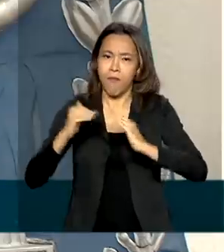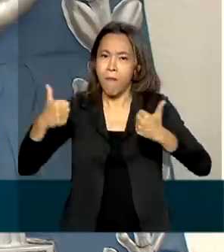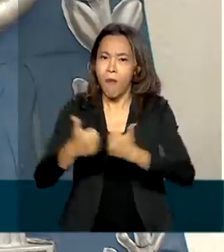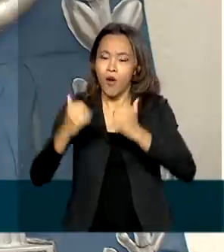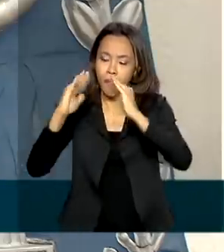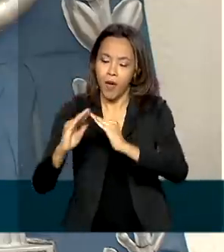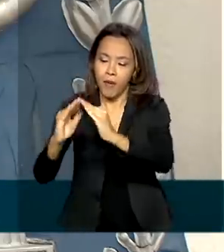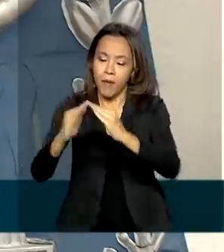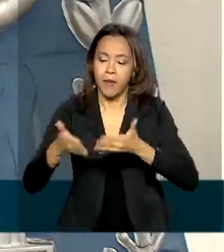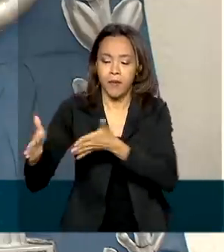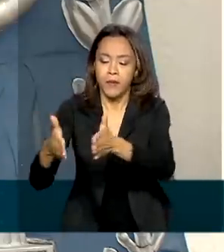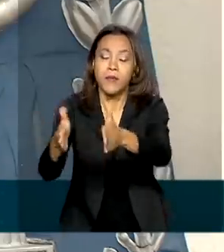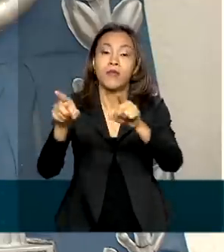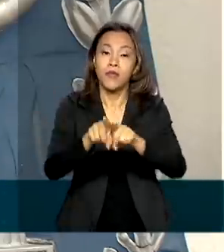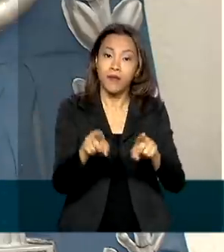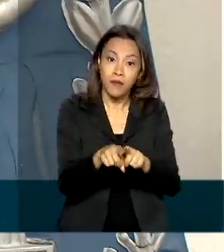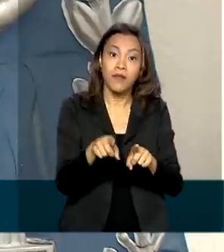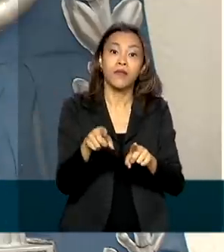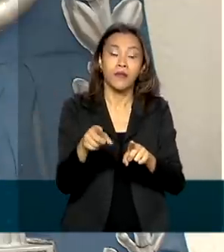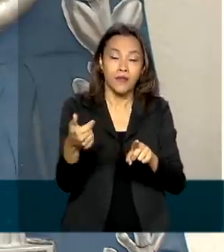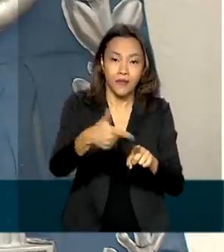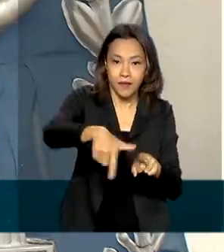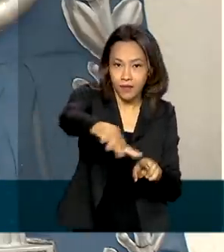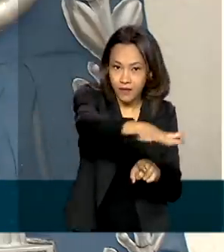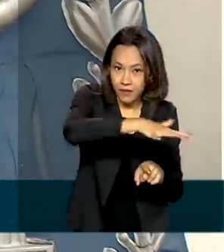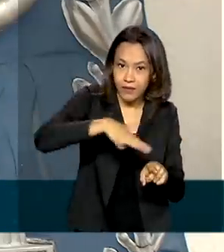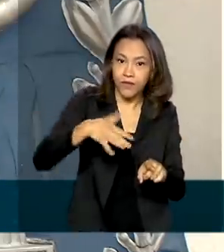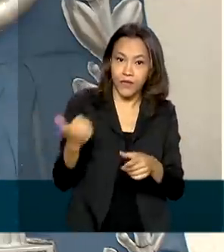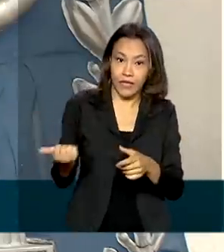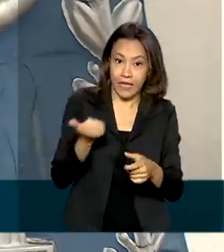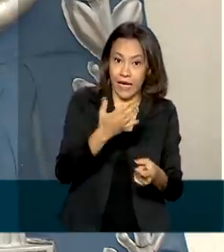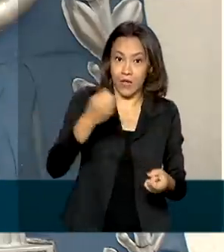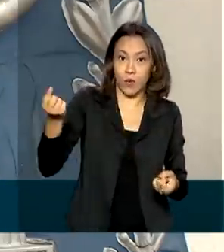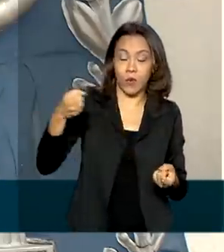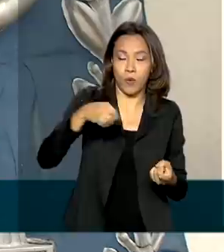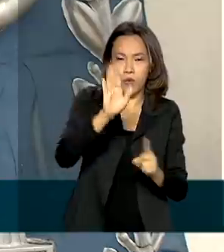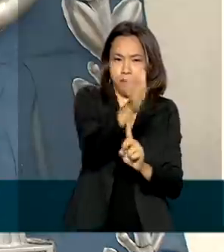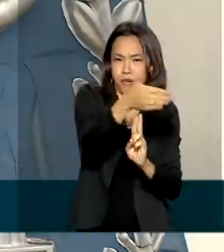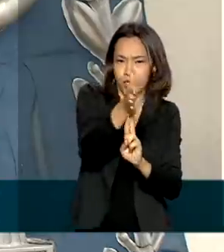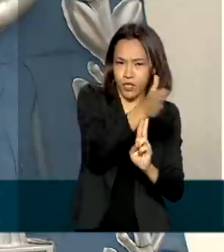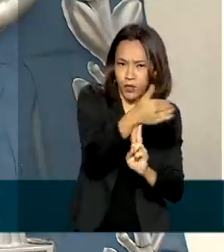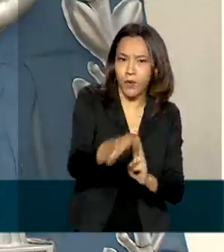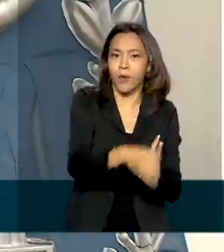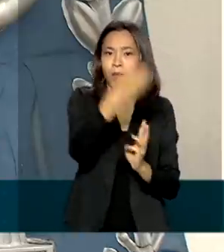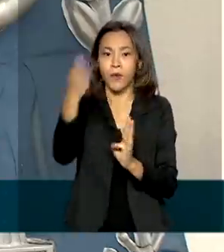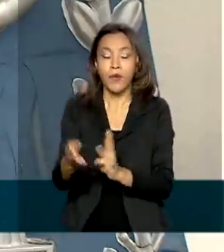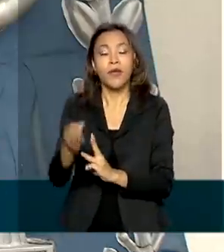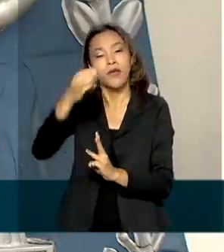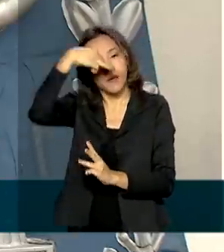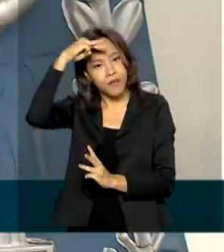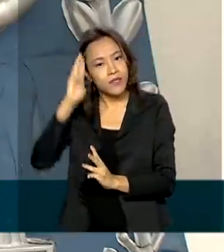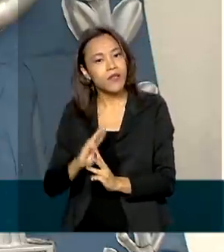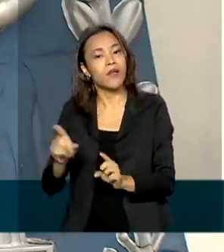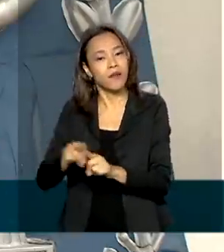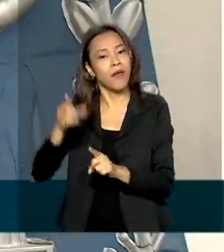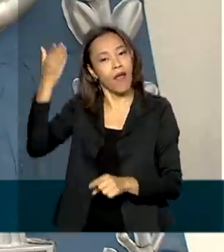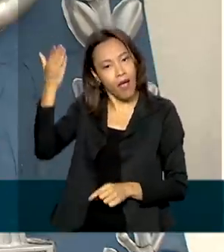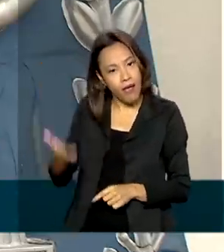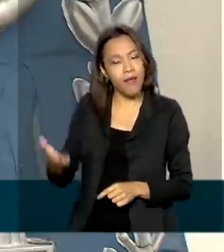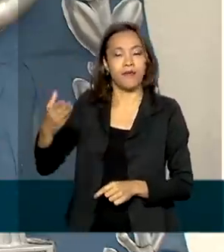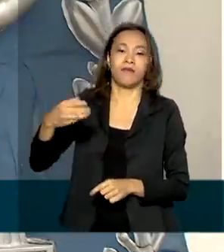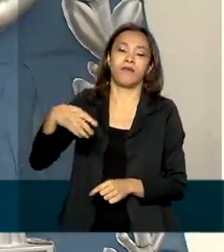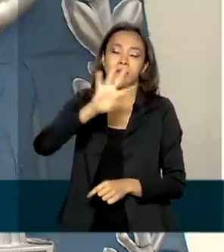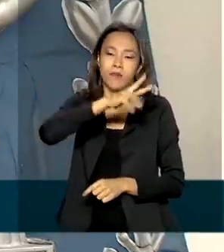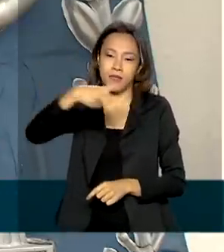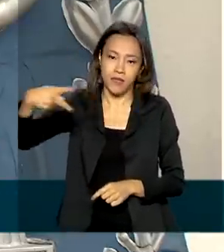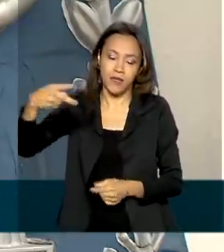simbólica nesta quinta-feira pelo embaixador de Israel, Yoshi Shelley, à primeira-dama Michele Bolsonaro, que é a presidente do Conselho do